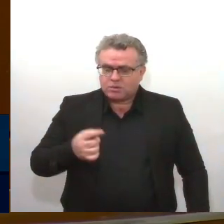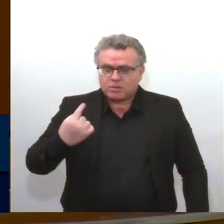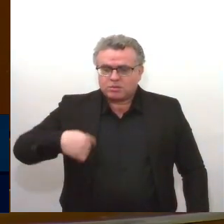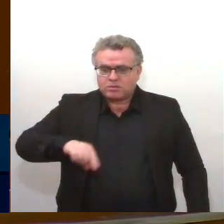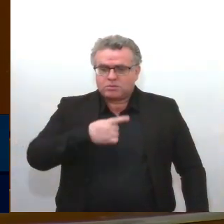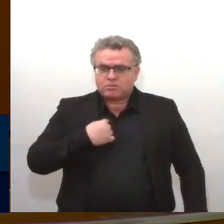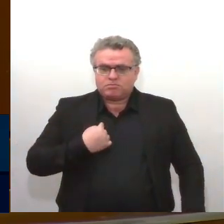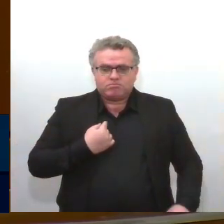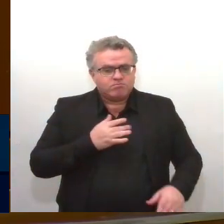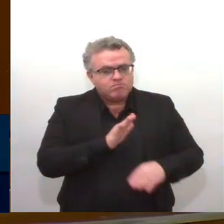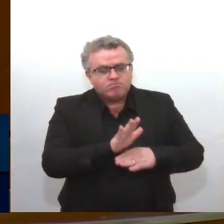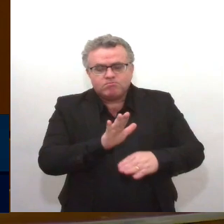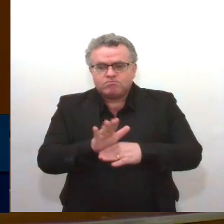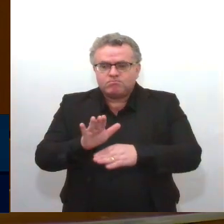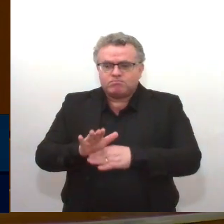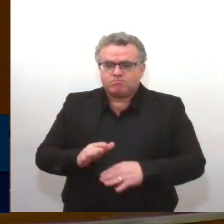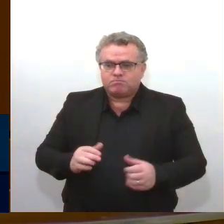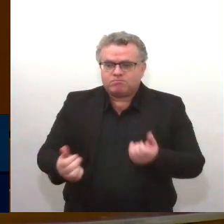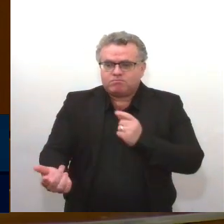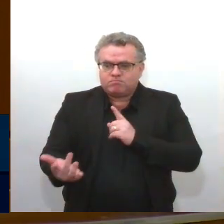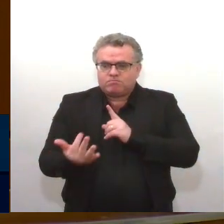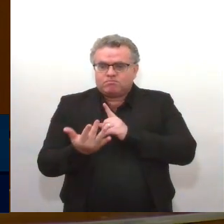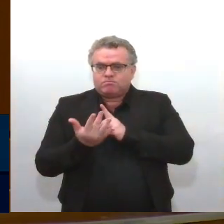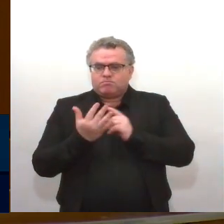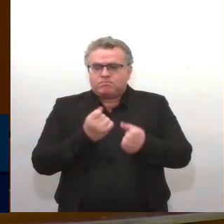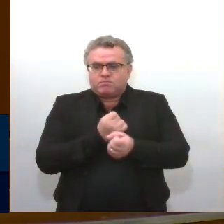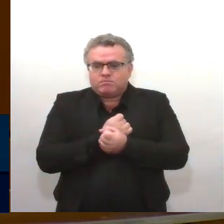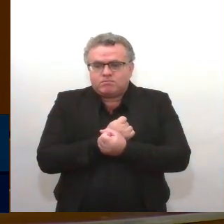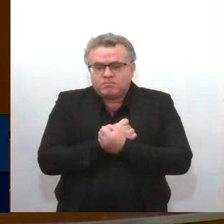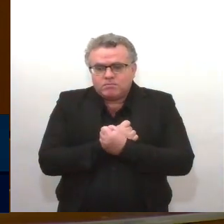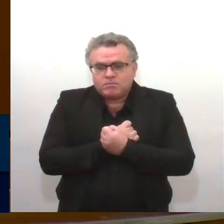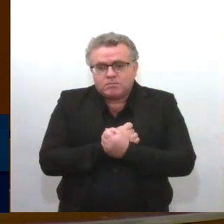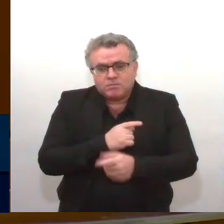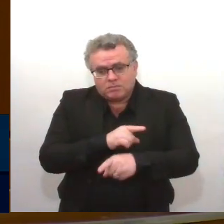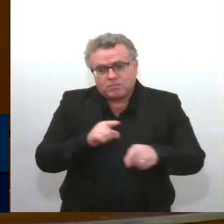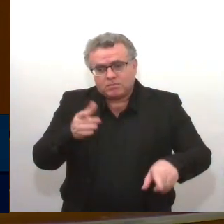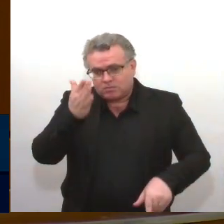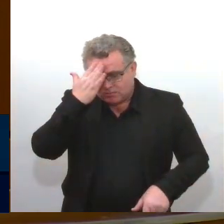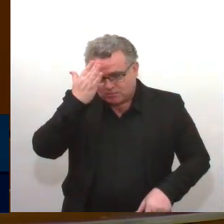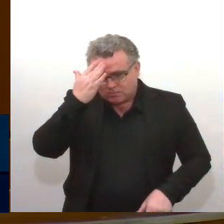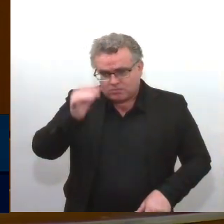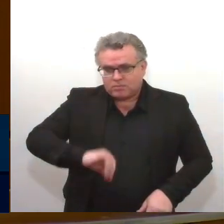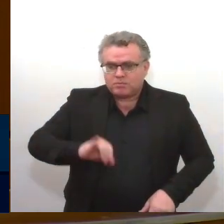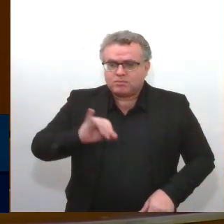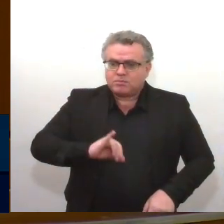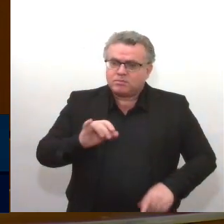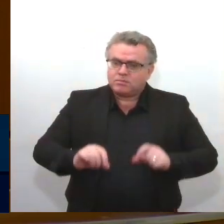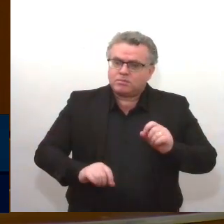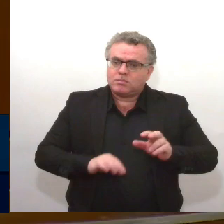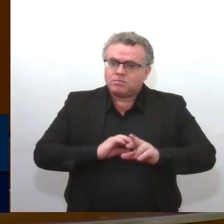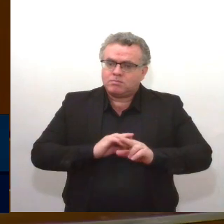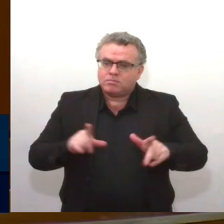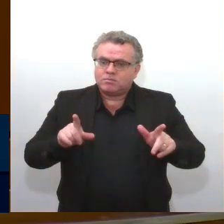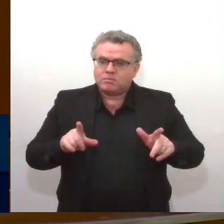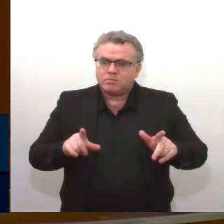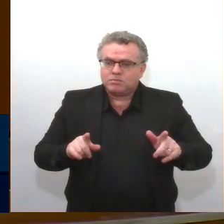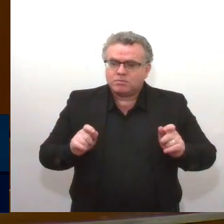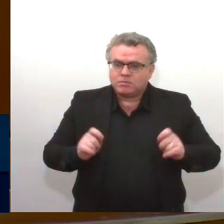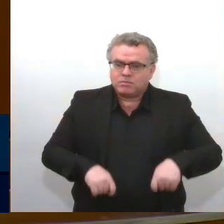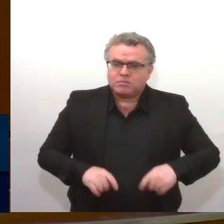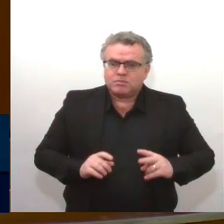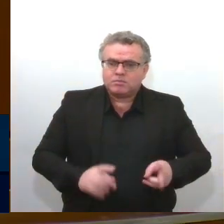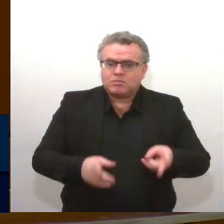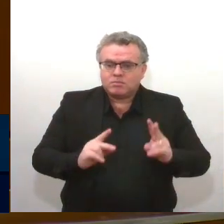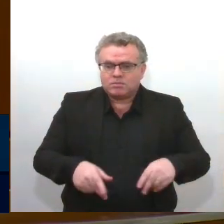vinham abraçavam porque até Elas entenderam a importância da mudança temos muitos desafios pela frente a exemplo da questão do